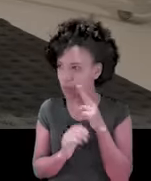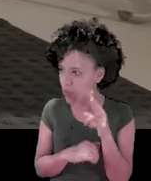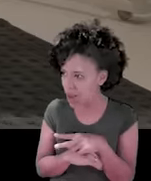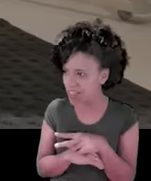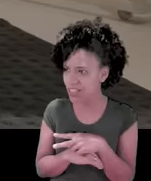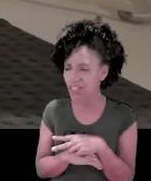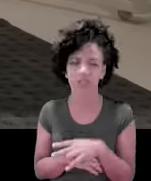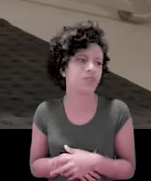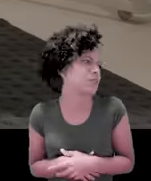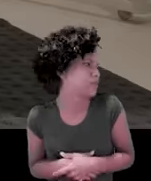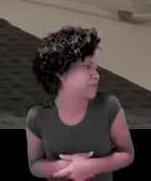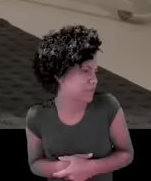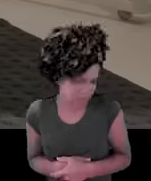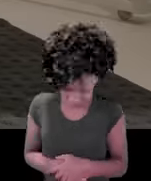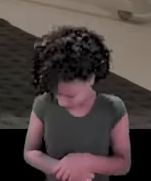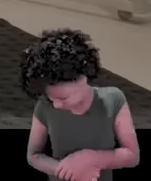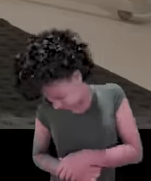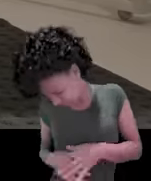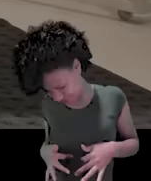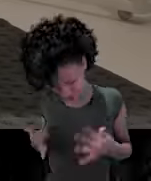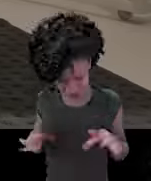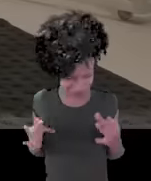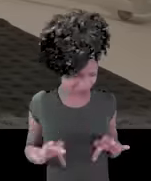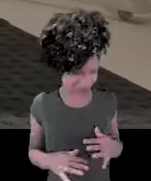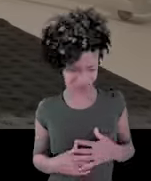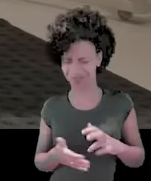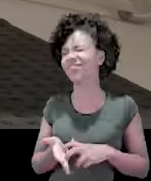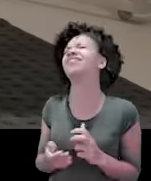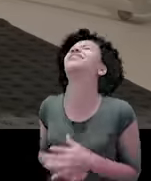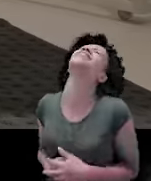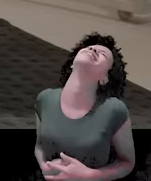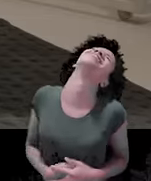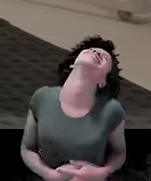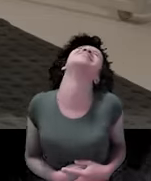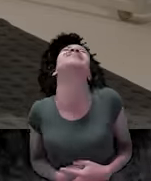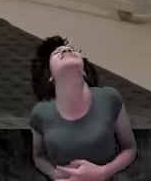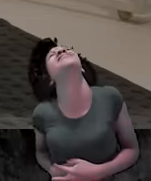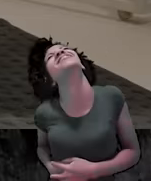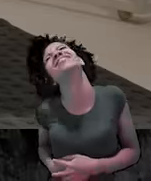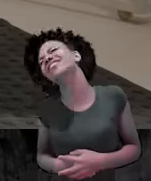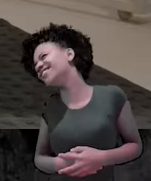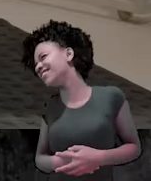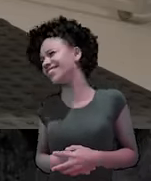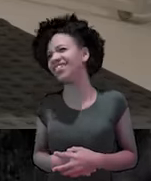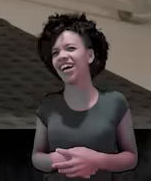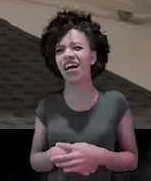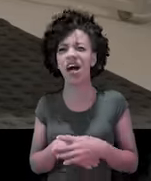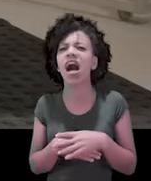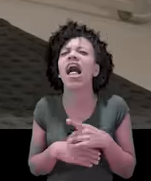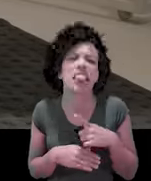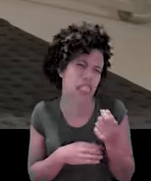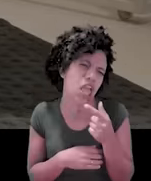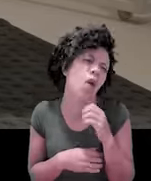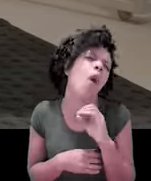dormindo assim velho e eu só fez assim ai que saudade da Mata desse ovulador só teu o